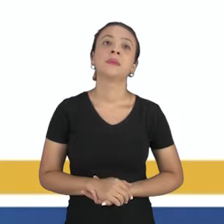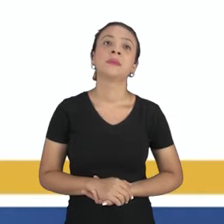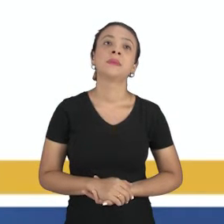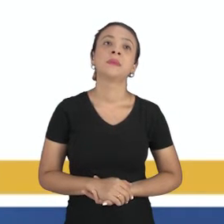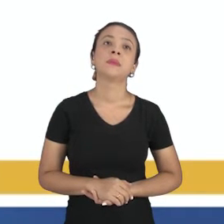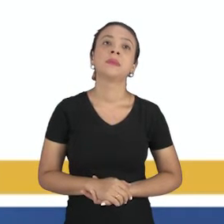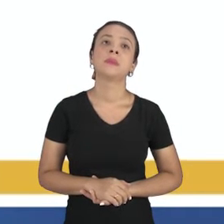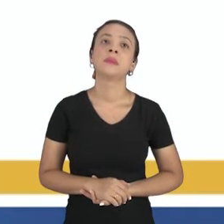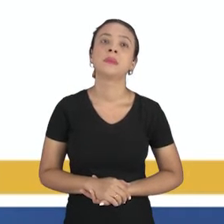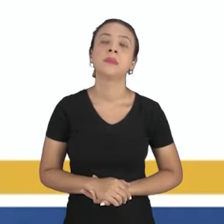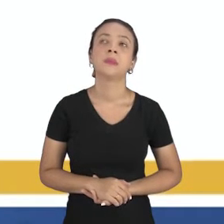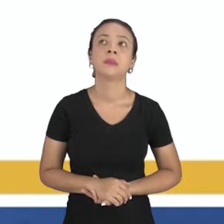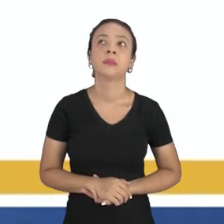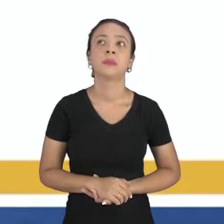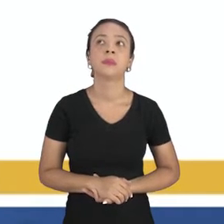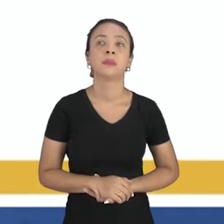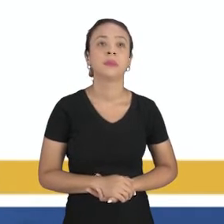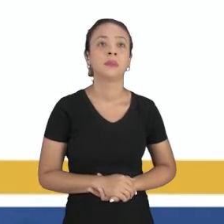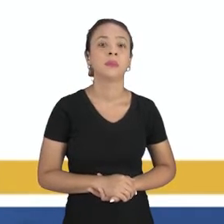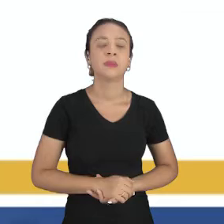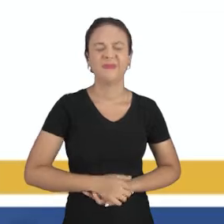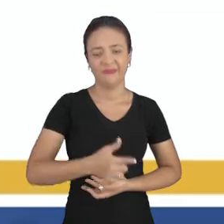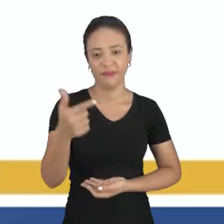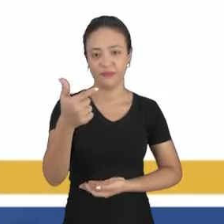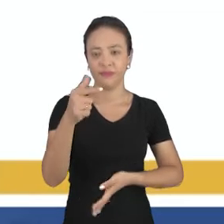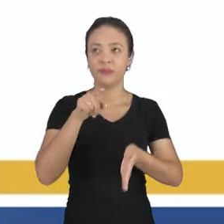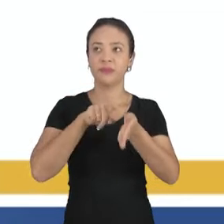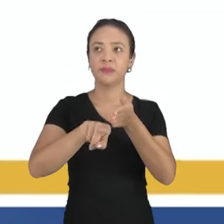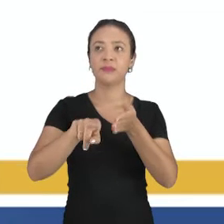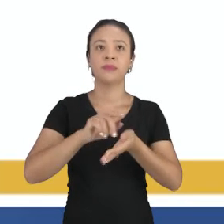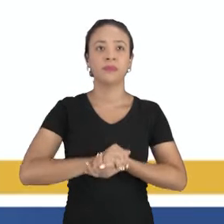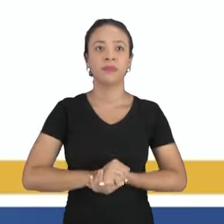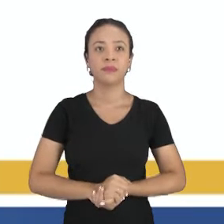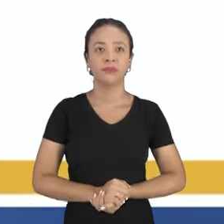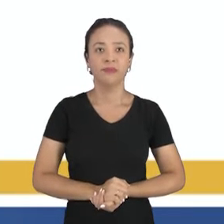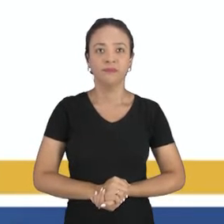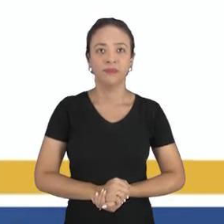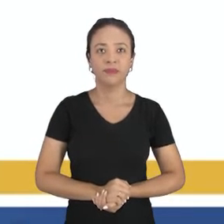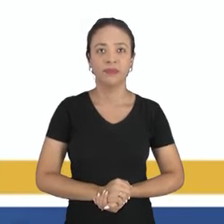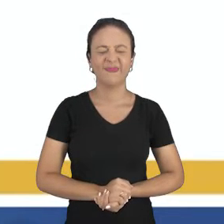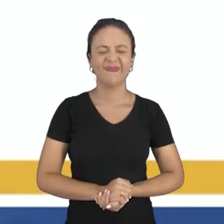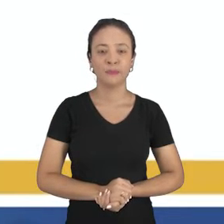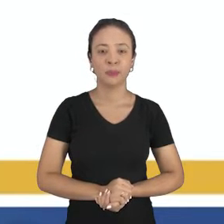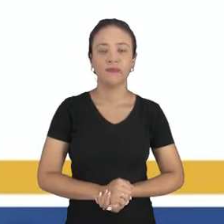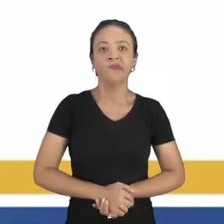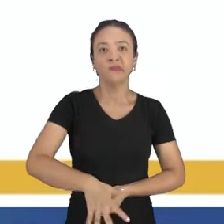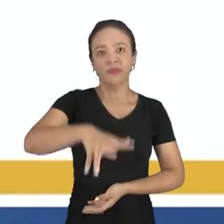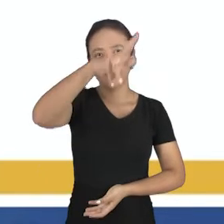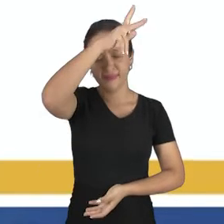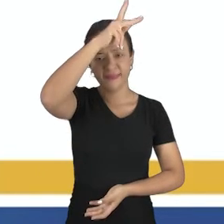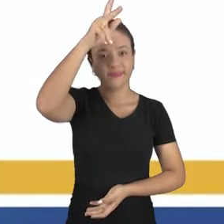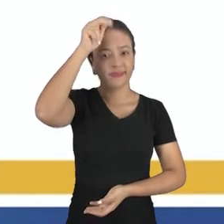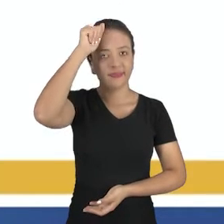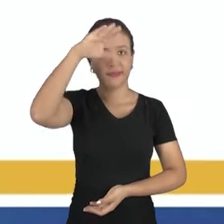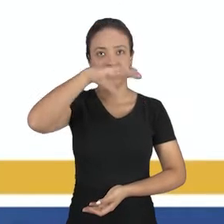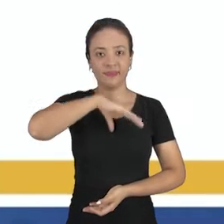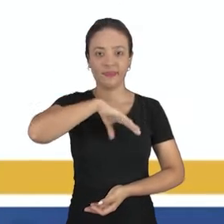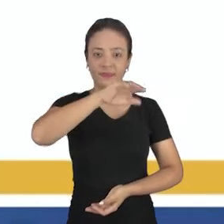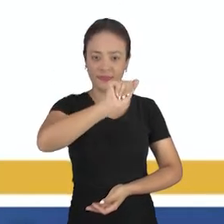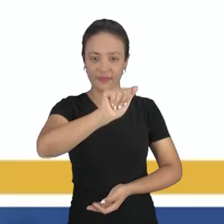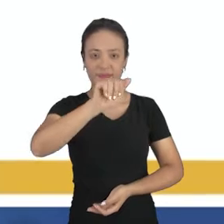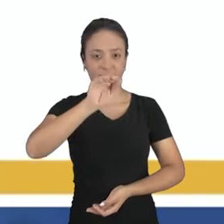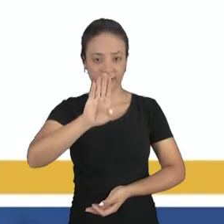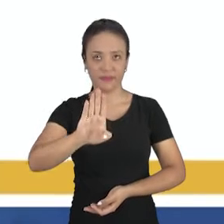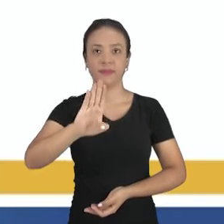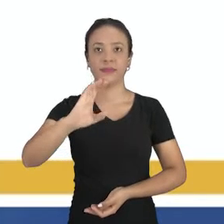e vejamos é a segunda questão e as prefeituras da cidade a a